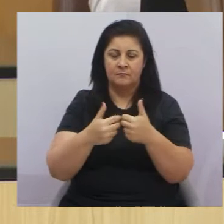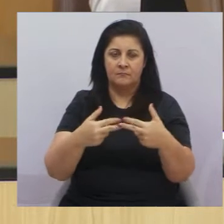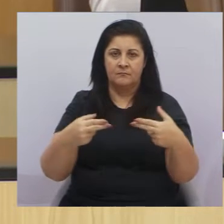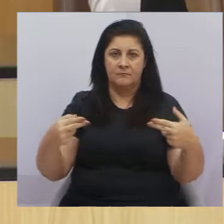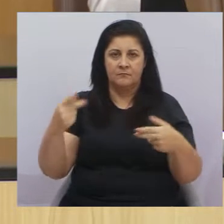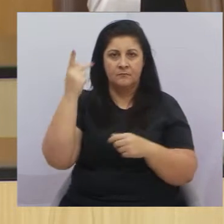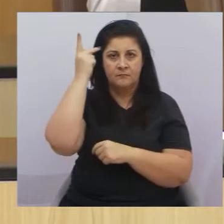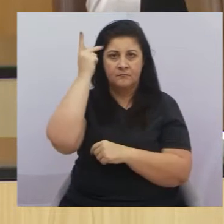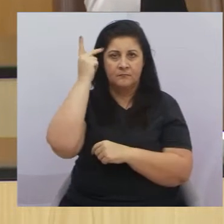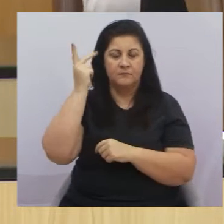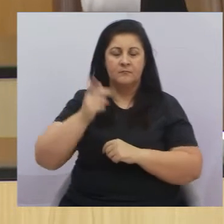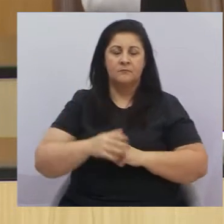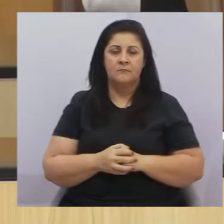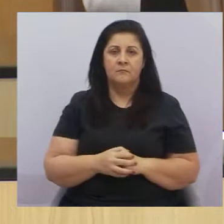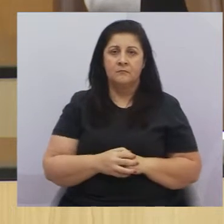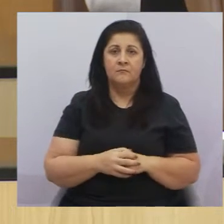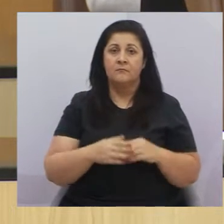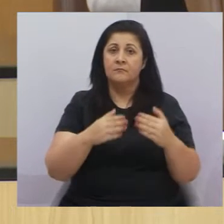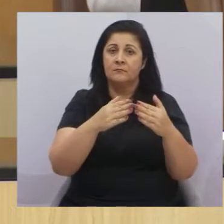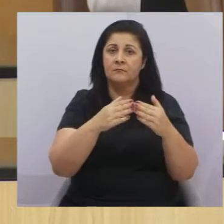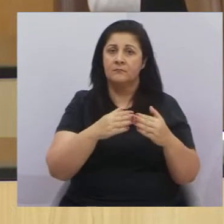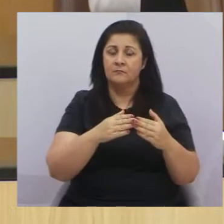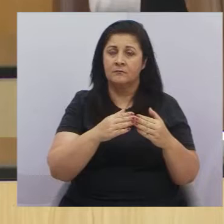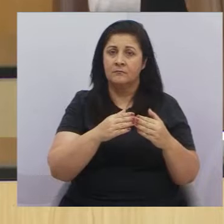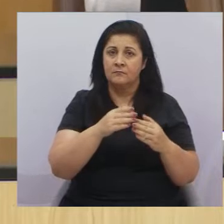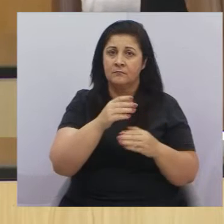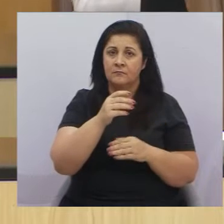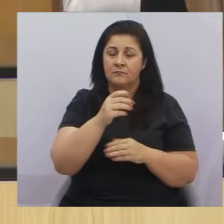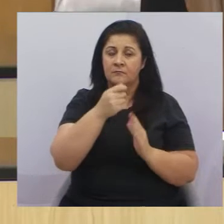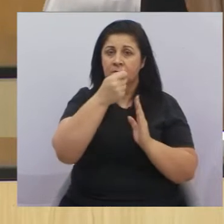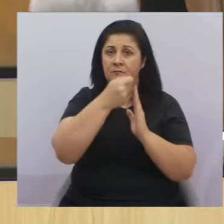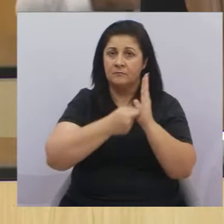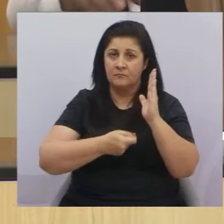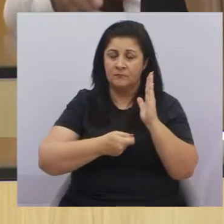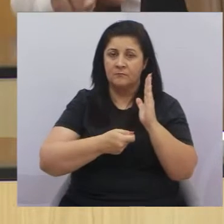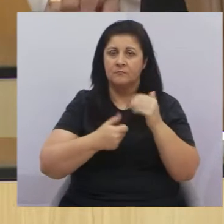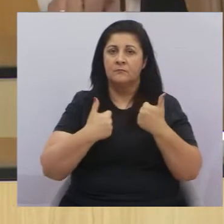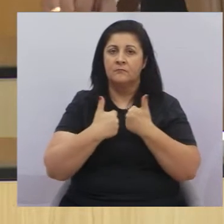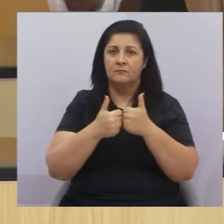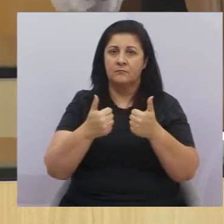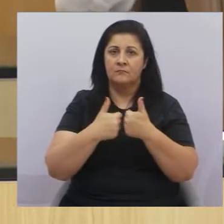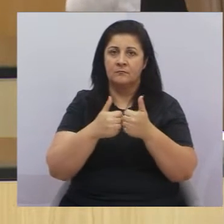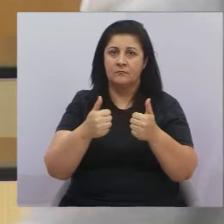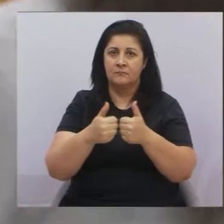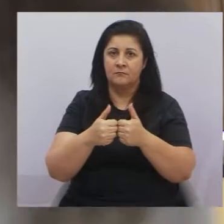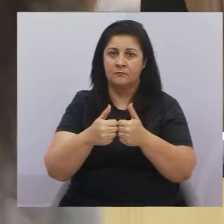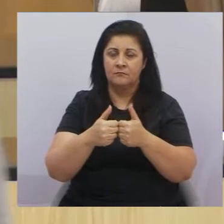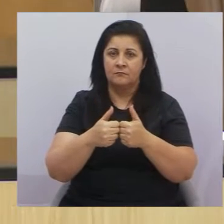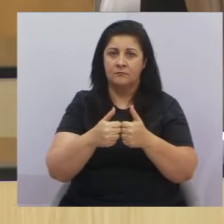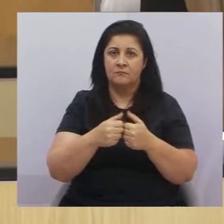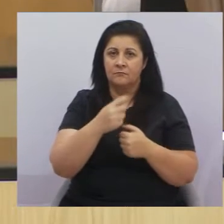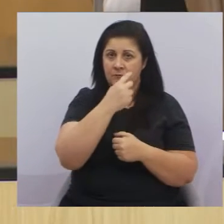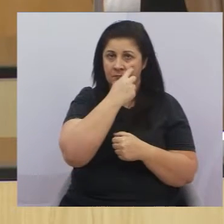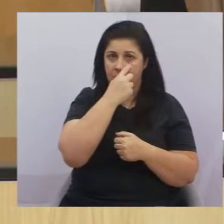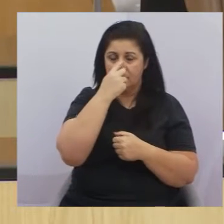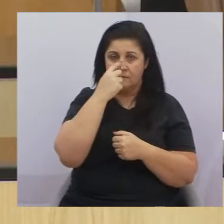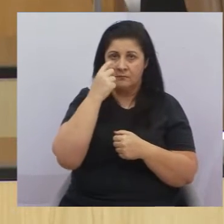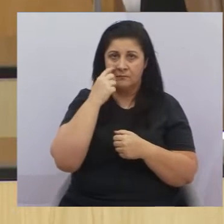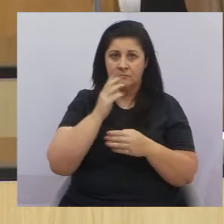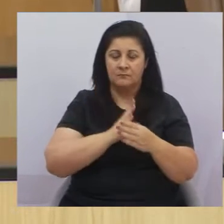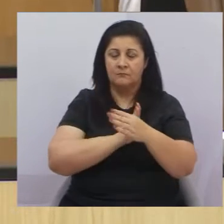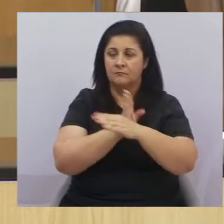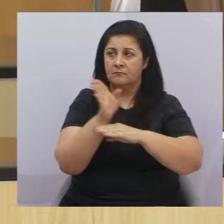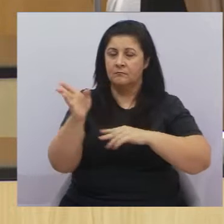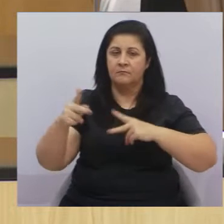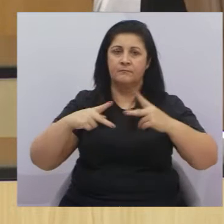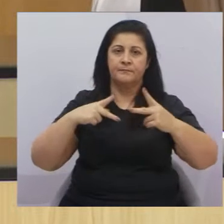São Paulo, solicitando autorização para que a linha de ônibus intermunicipal Parque Meia Lua, São José